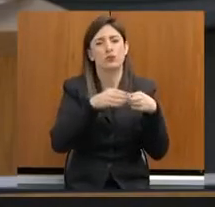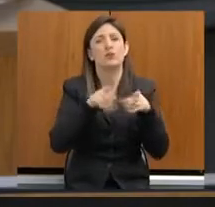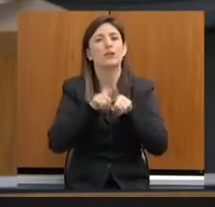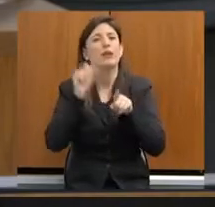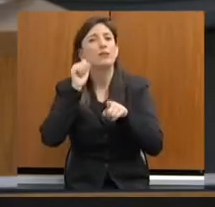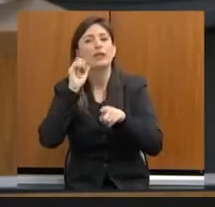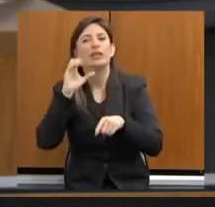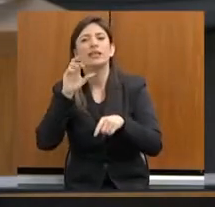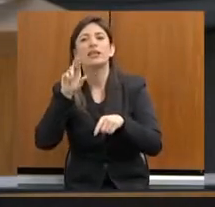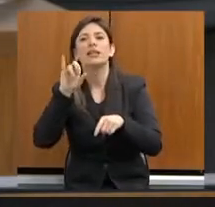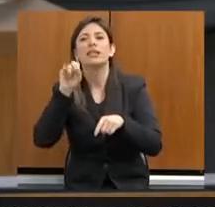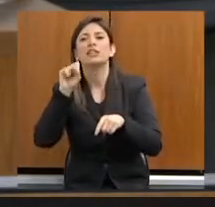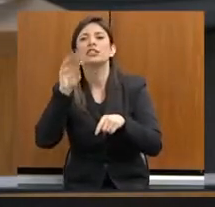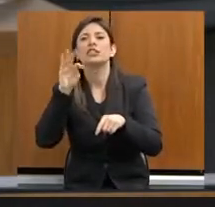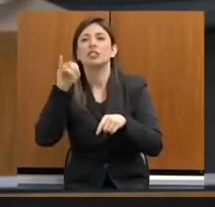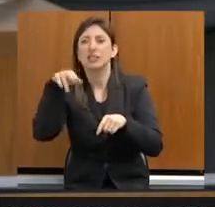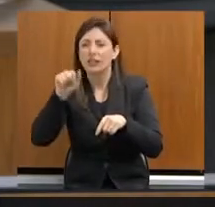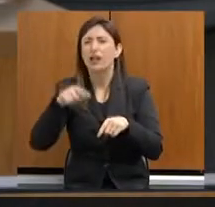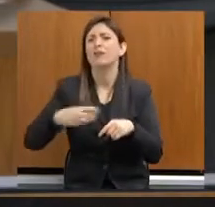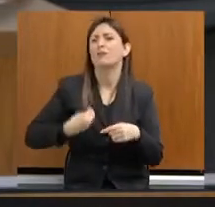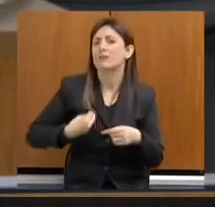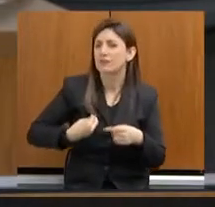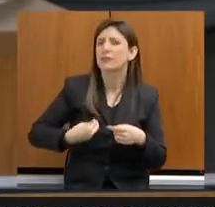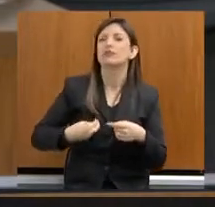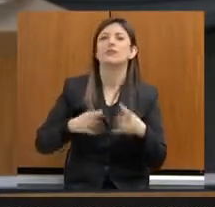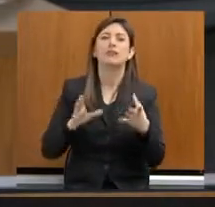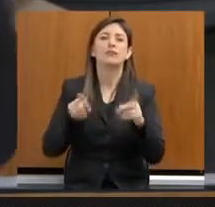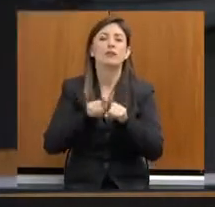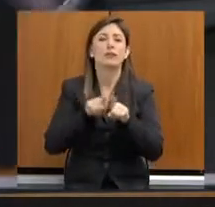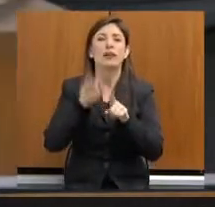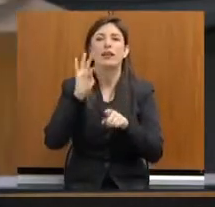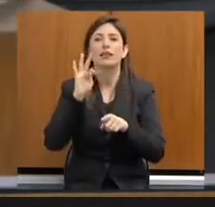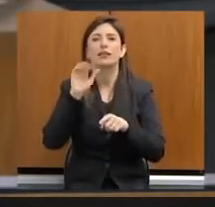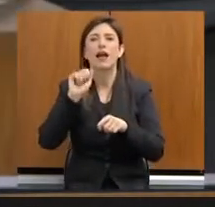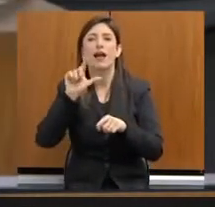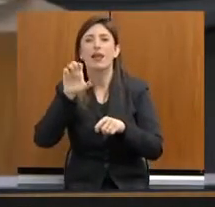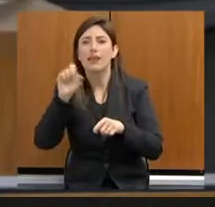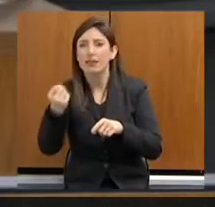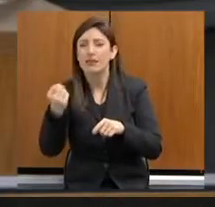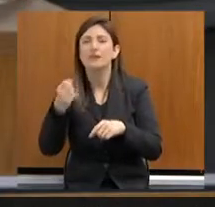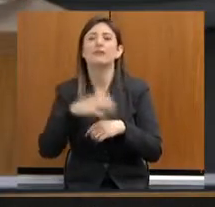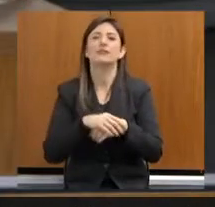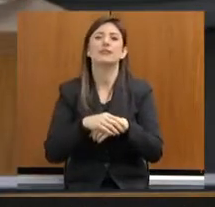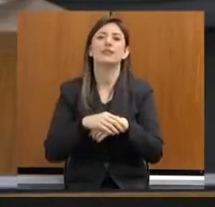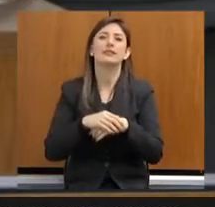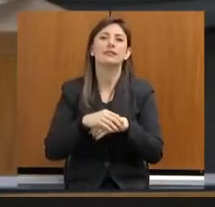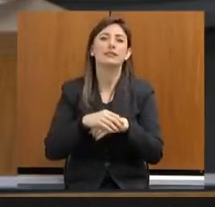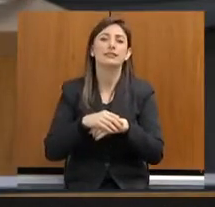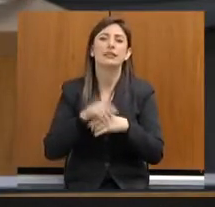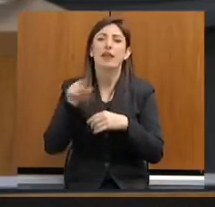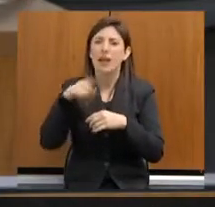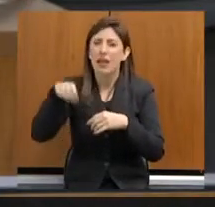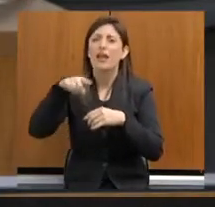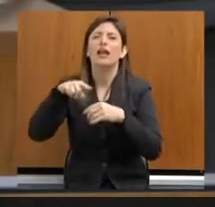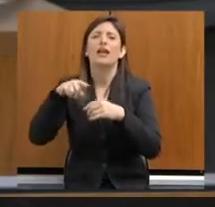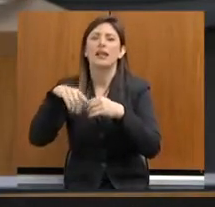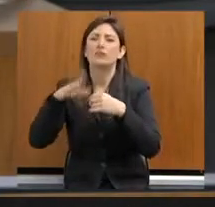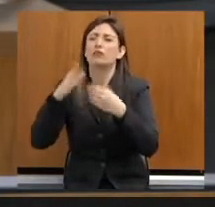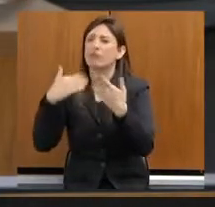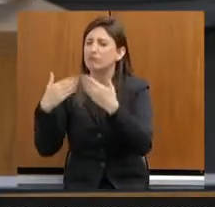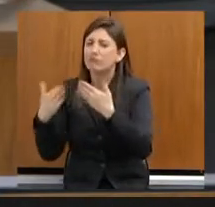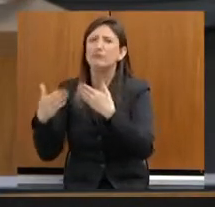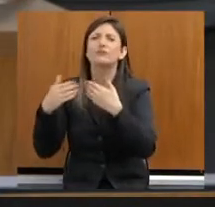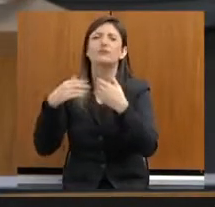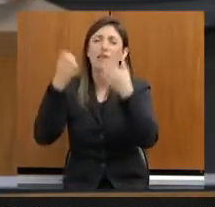trabalho nas câmaras técnicas Otávio no imo Como eu disse Climatempo teve assusta essas dificuldades aí e